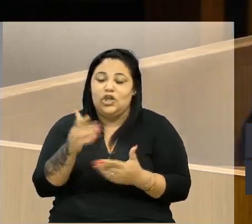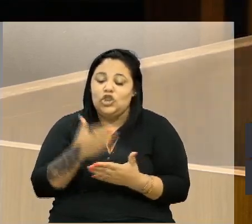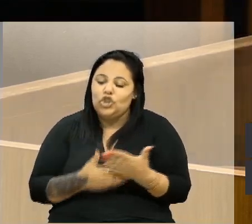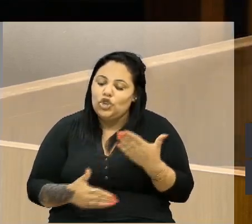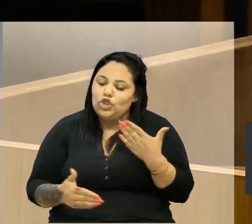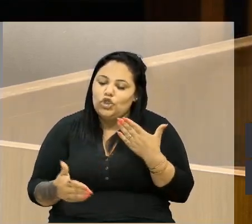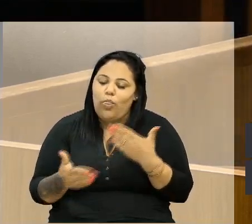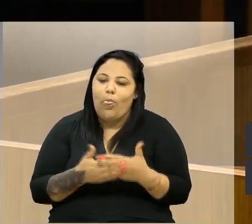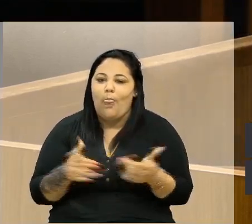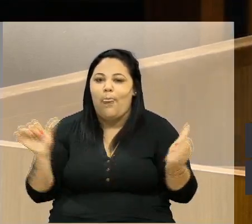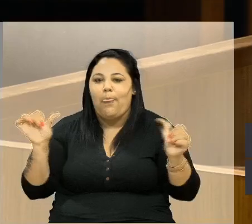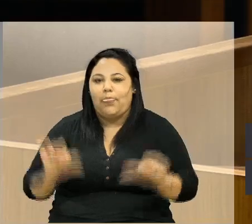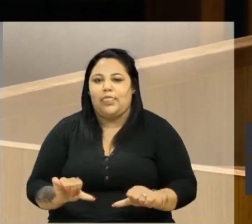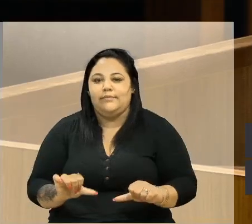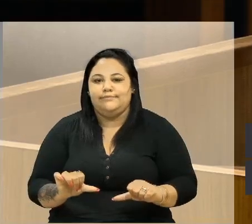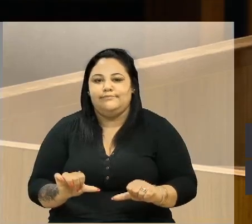indo